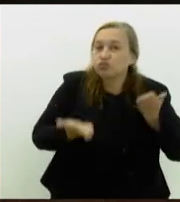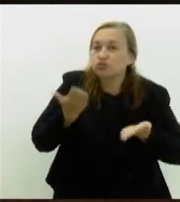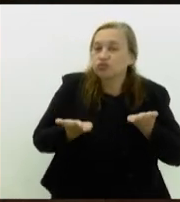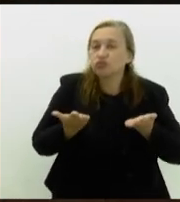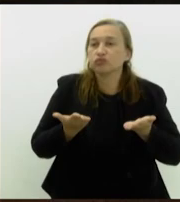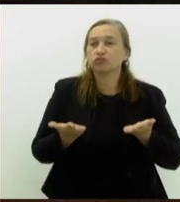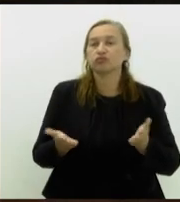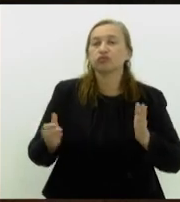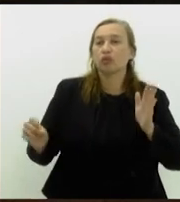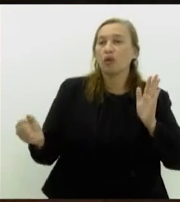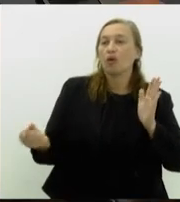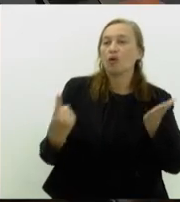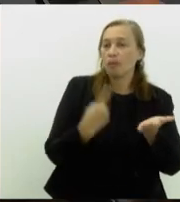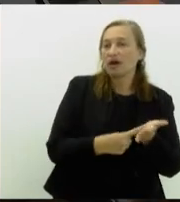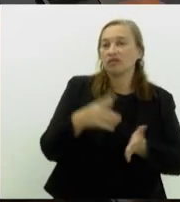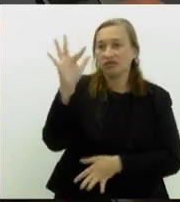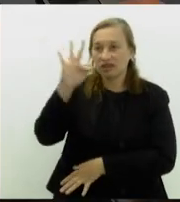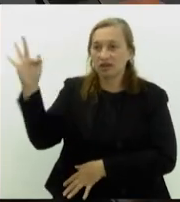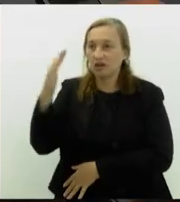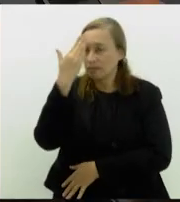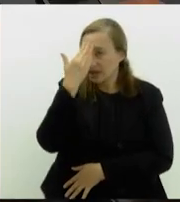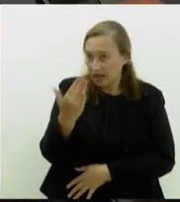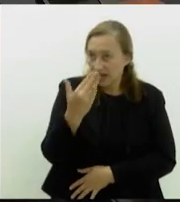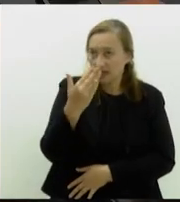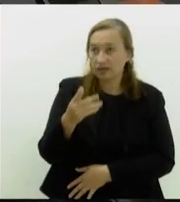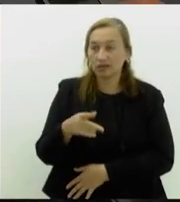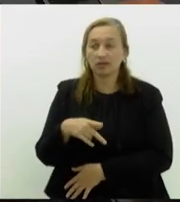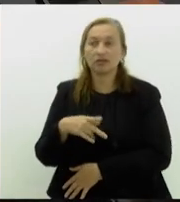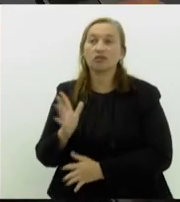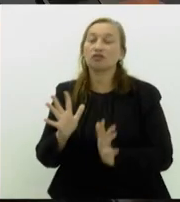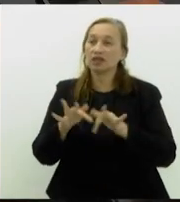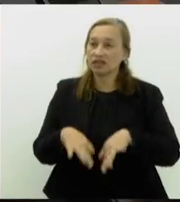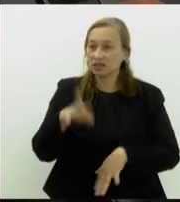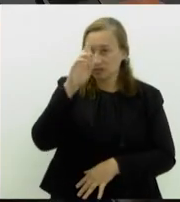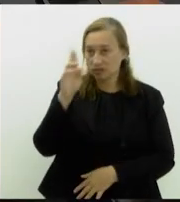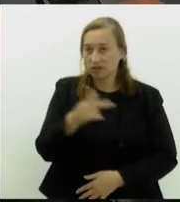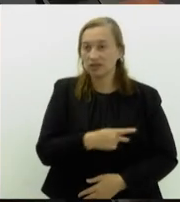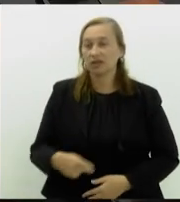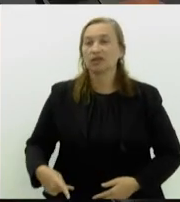Pacto Federativo. Obrigado pela parte. Vou concluir, presidente.